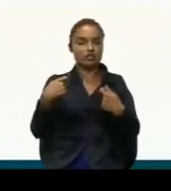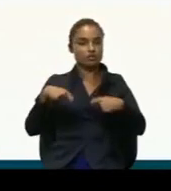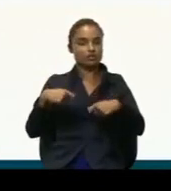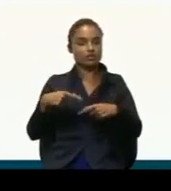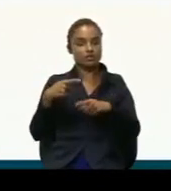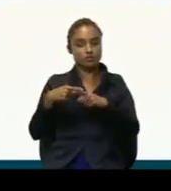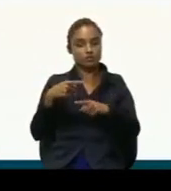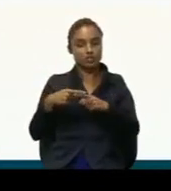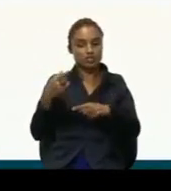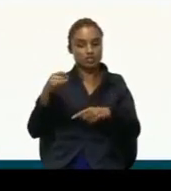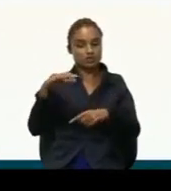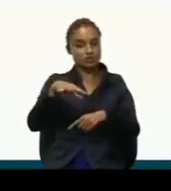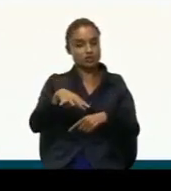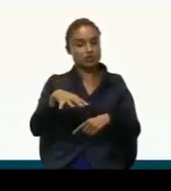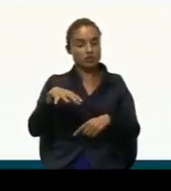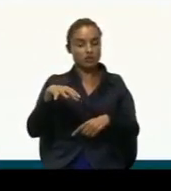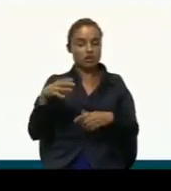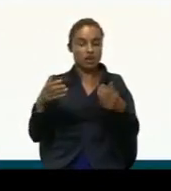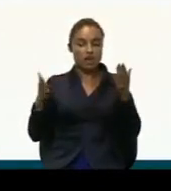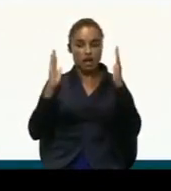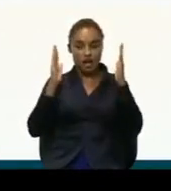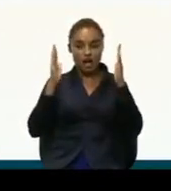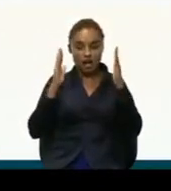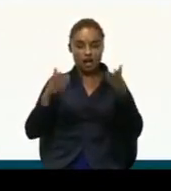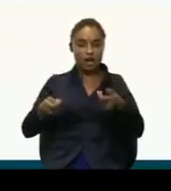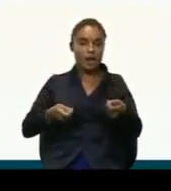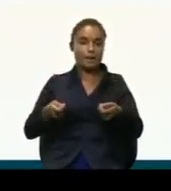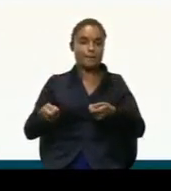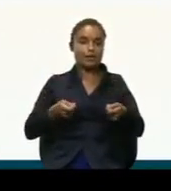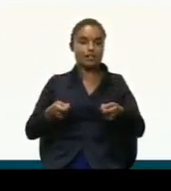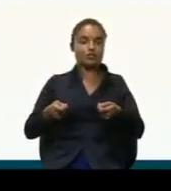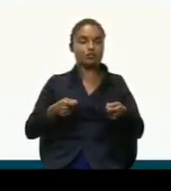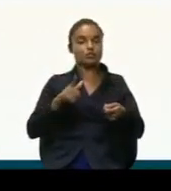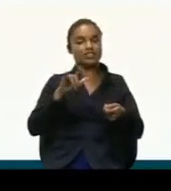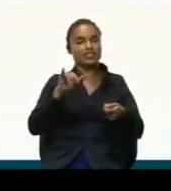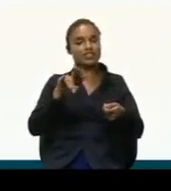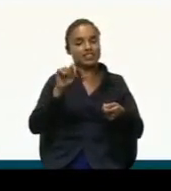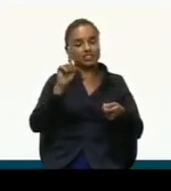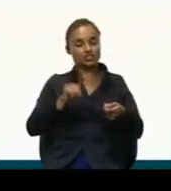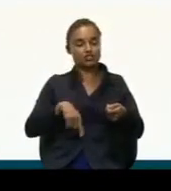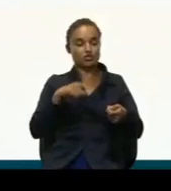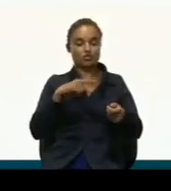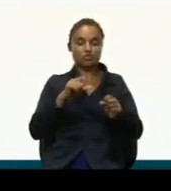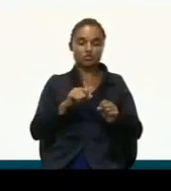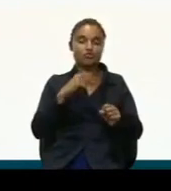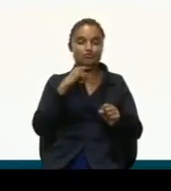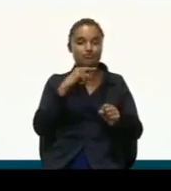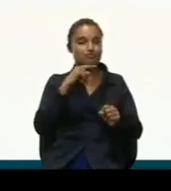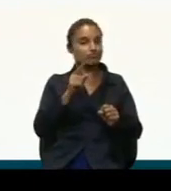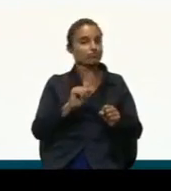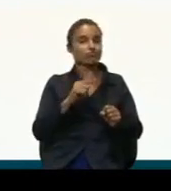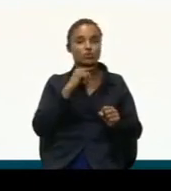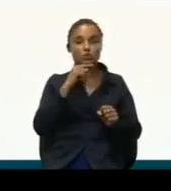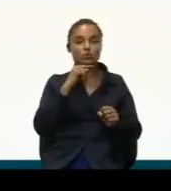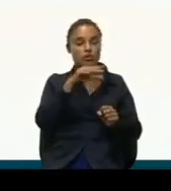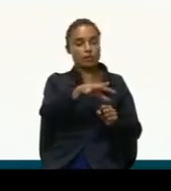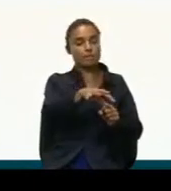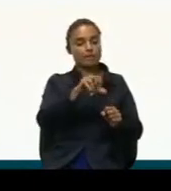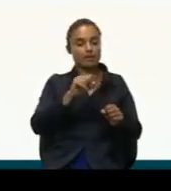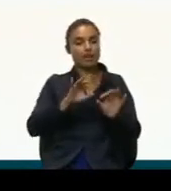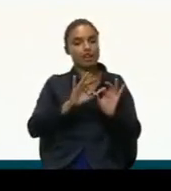lá no fundo, certo? Aço, bancada de dobra e de corte, próximo da disposição das